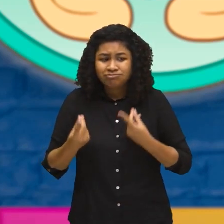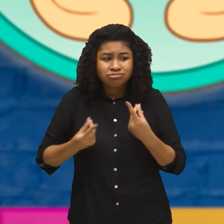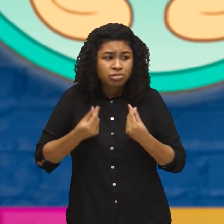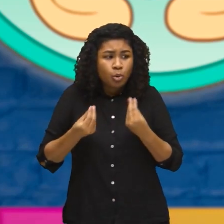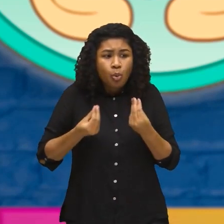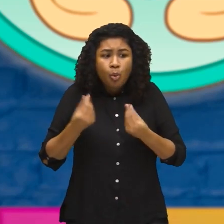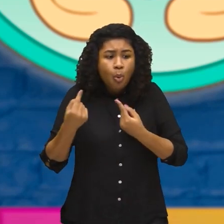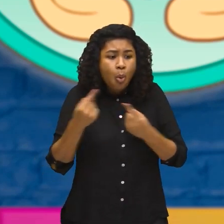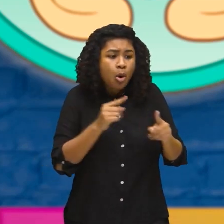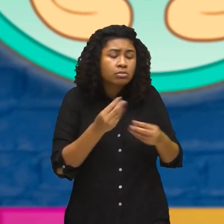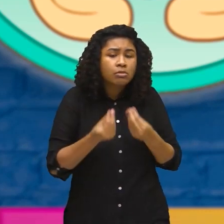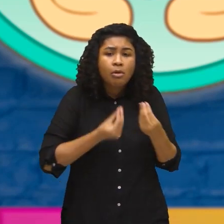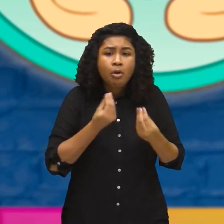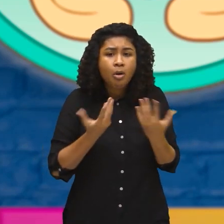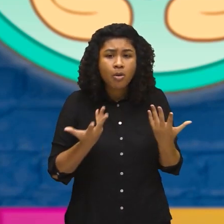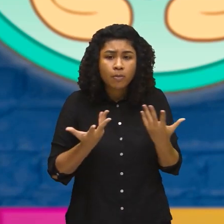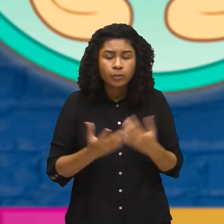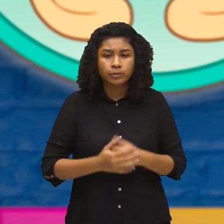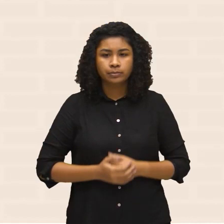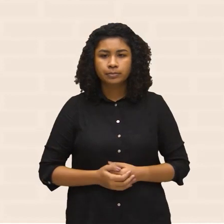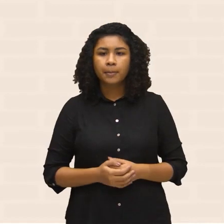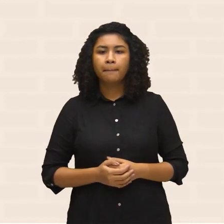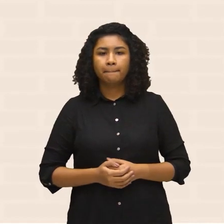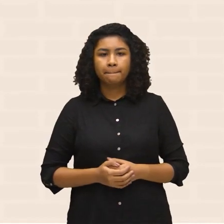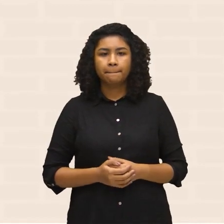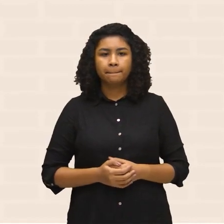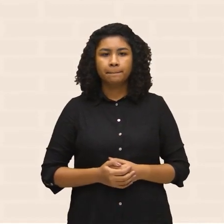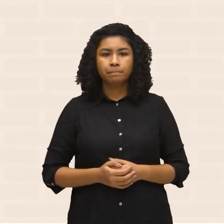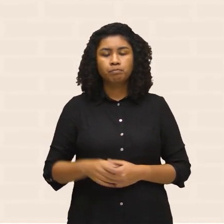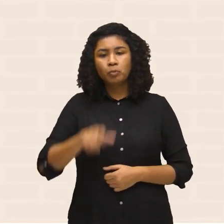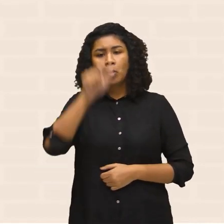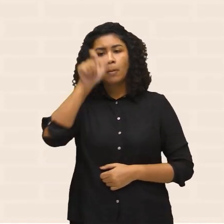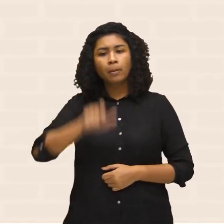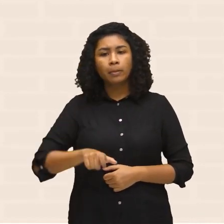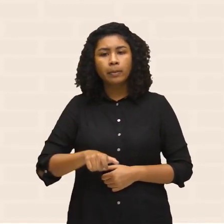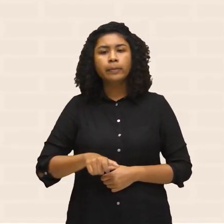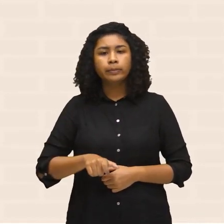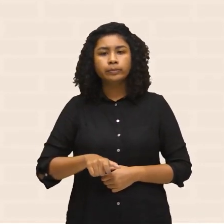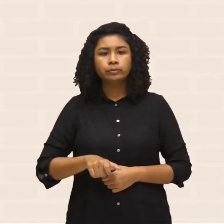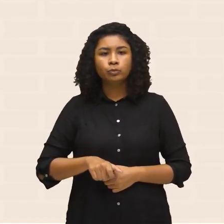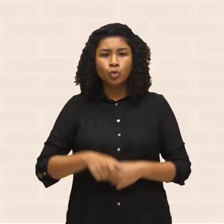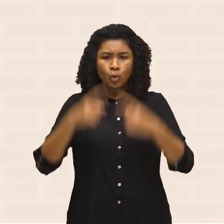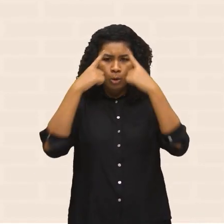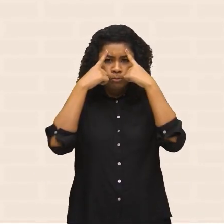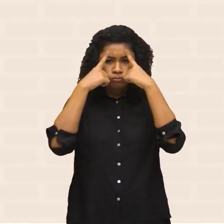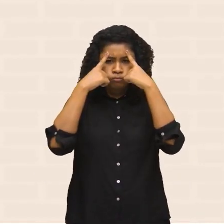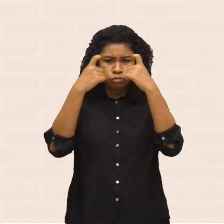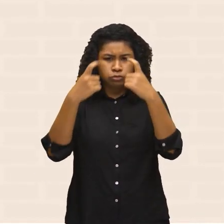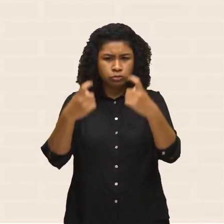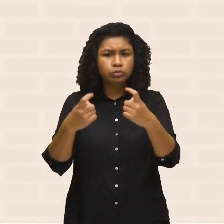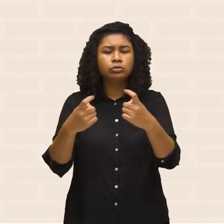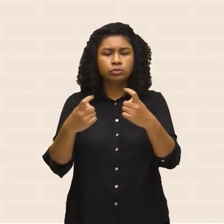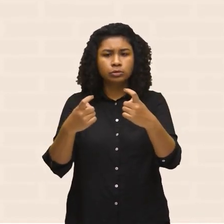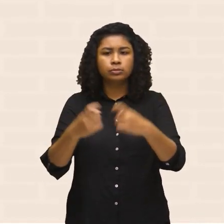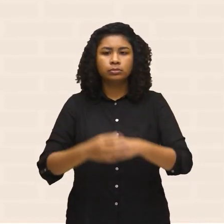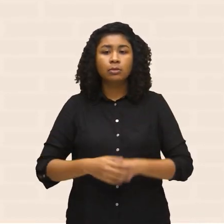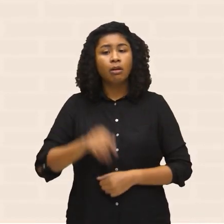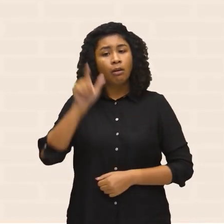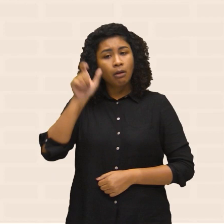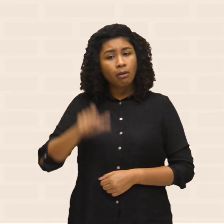defender. E o agressor? Quem é que pode ser esse agressor? O agressor são jovens, tá? São jovens